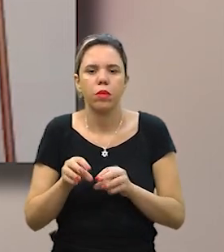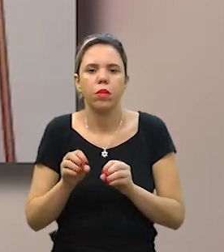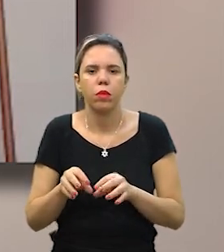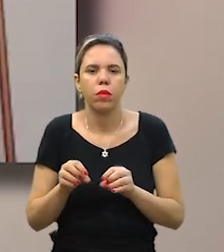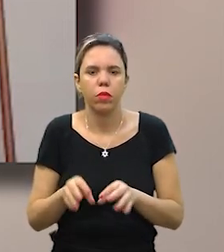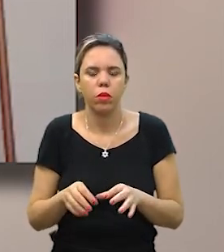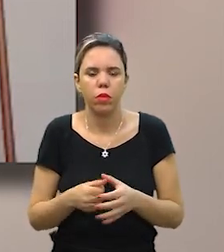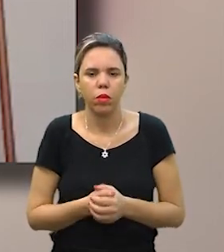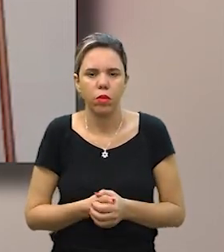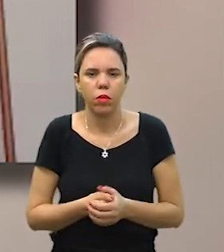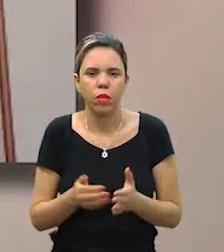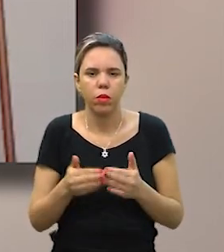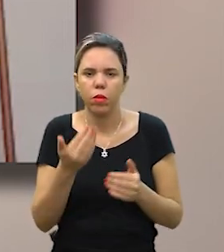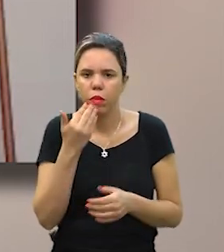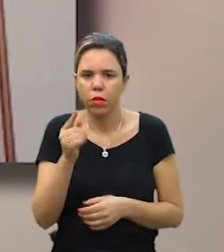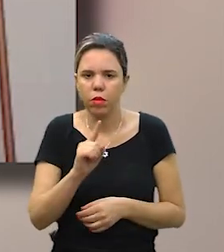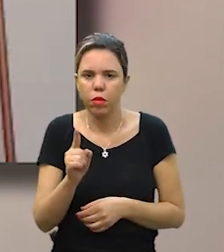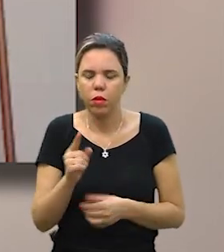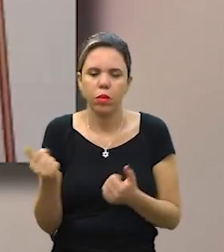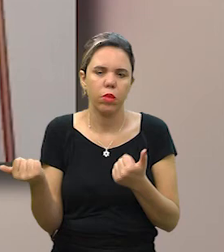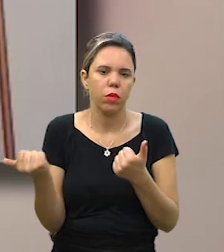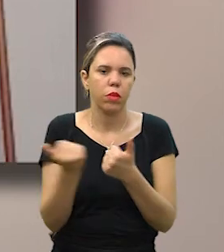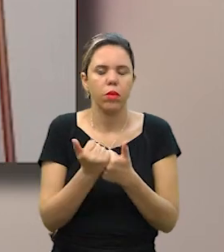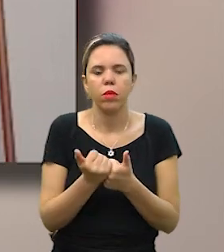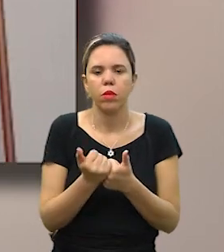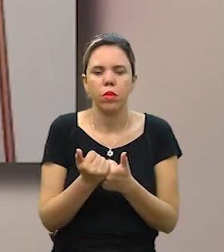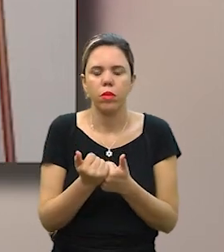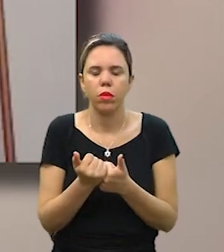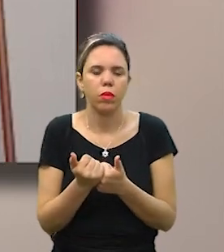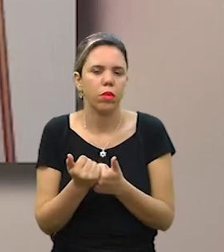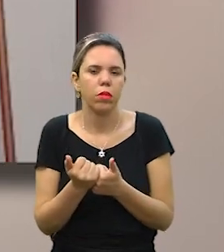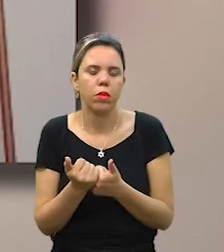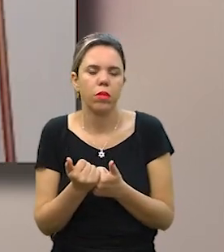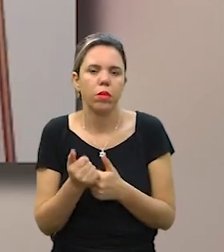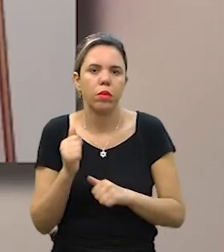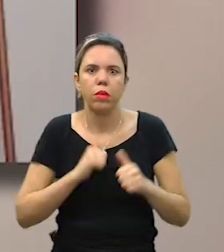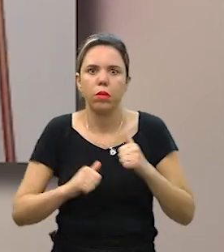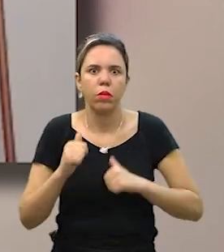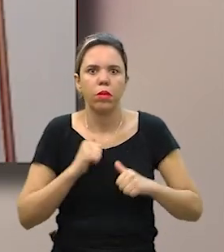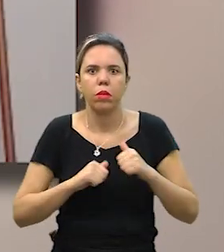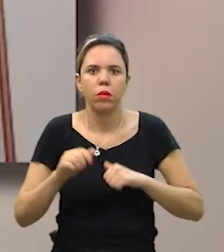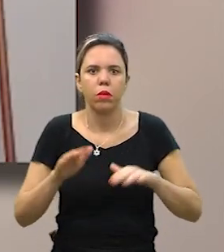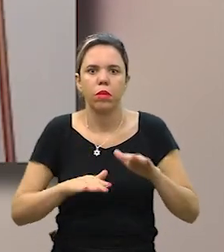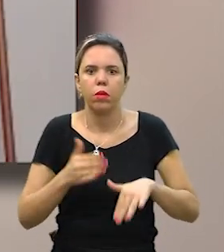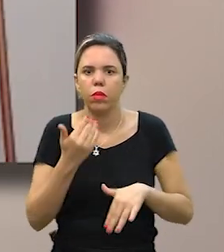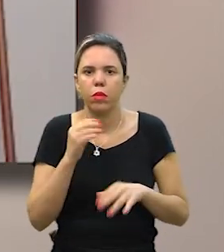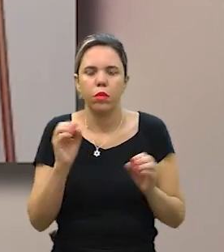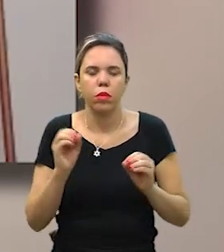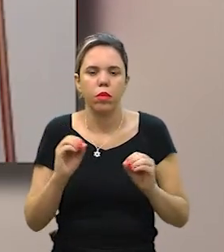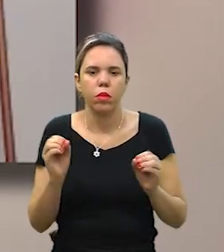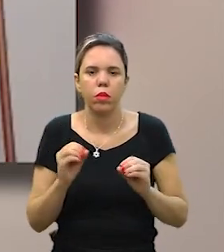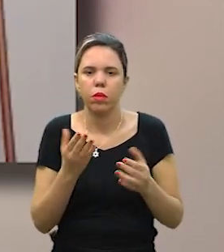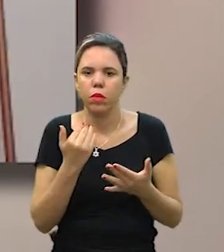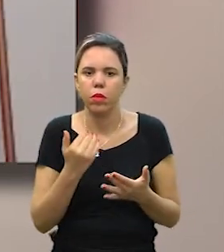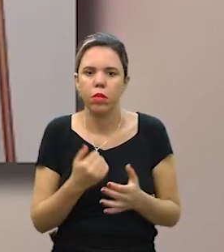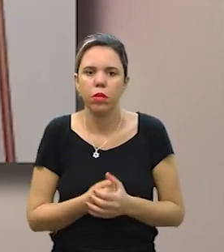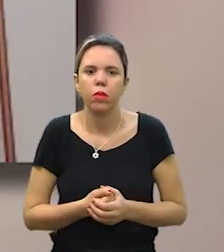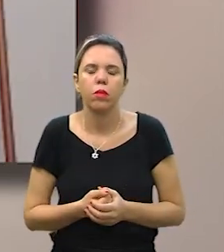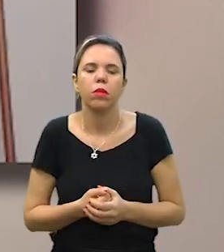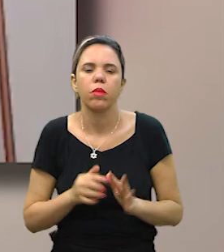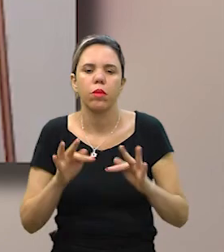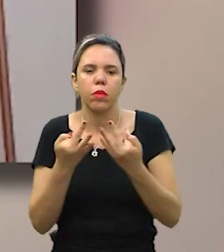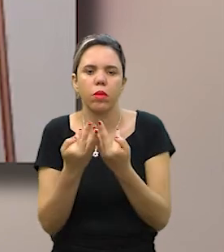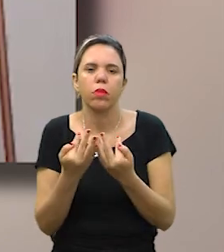reeducação, né? Pedir para que não haja substituições aí, porque no desespero, às vezes, de não comer a